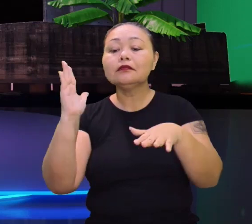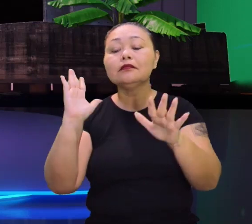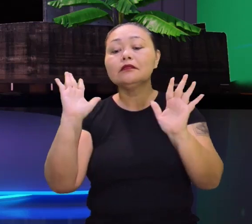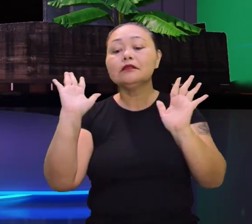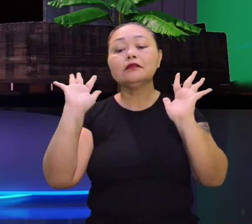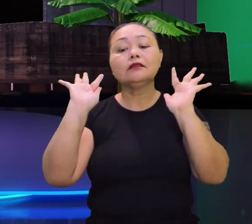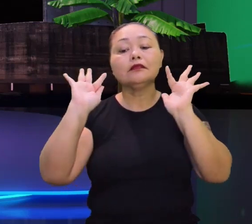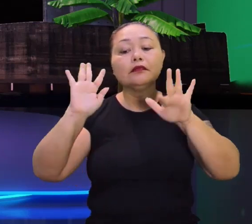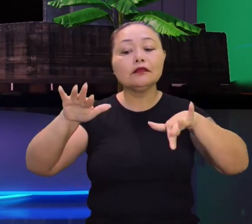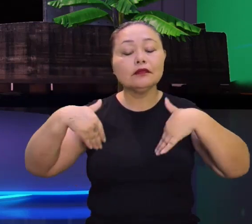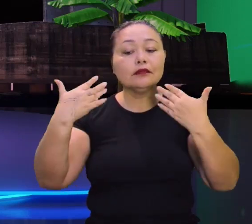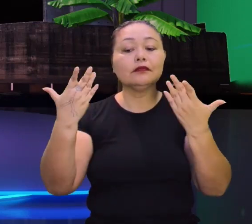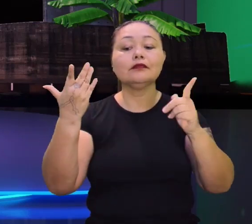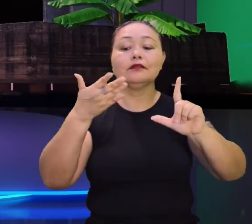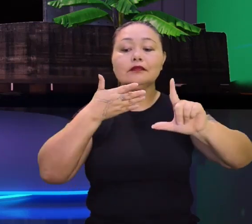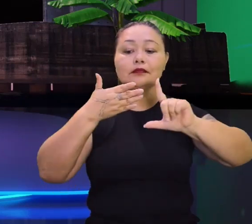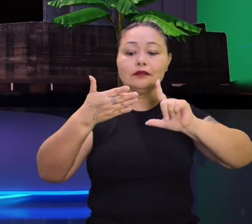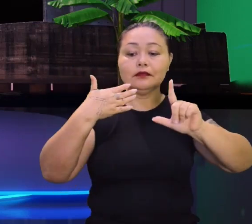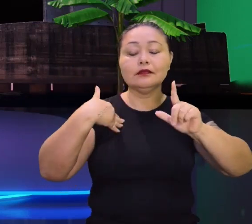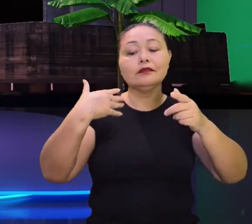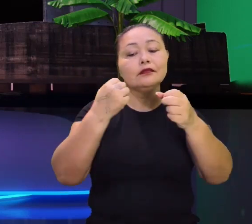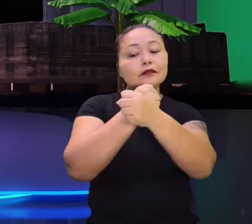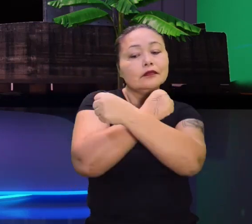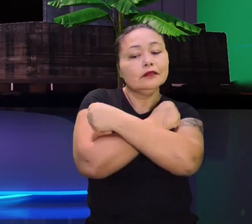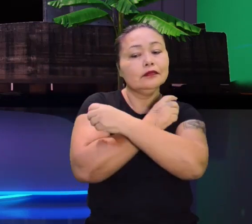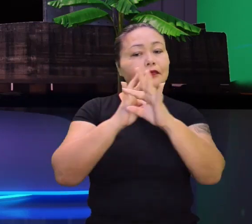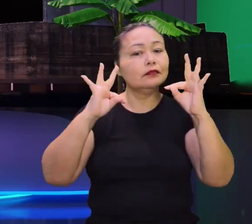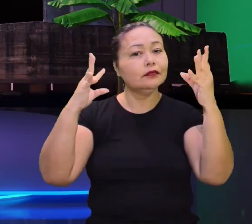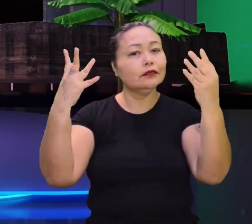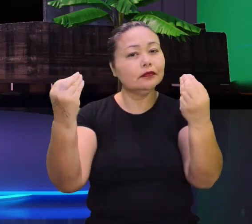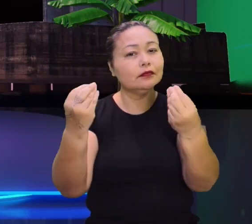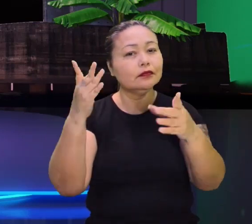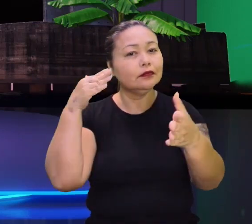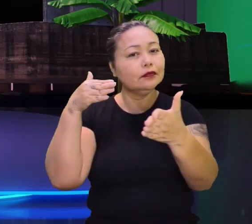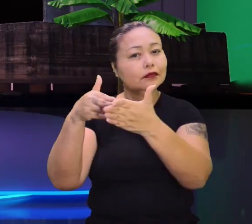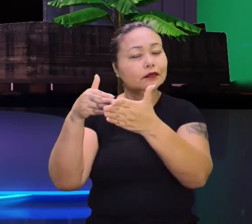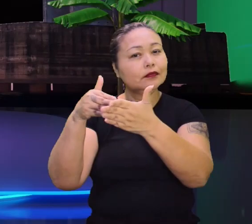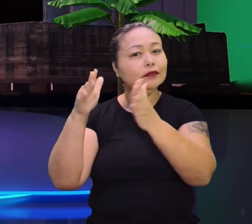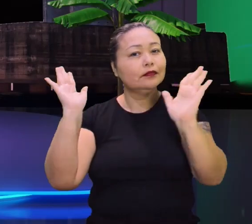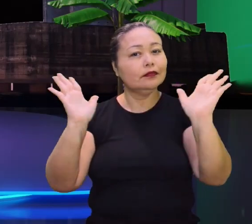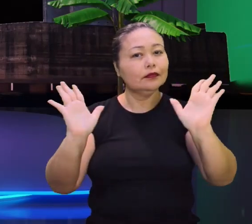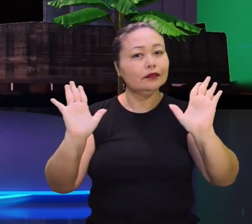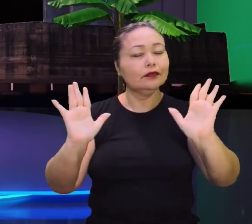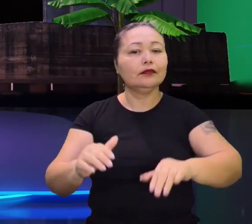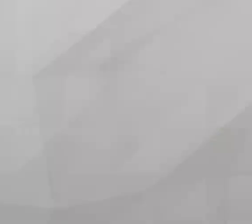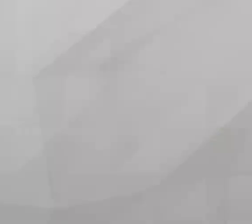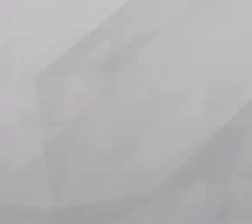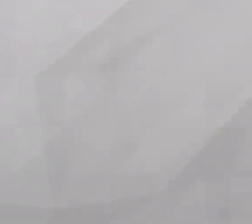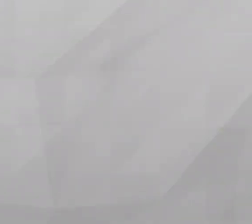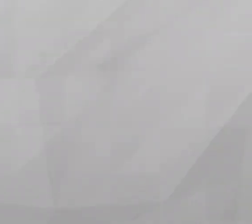mais um fim de teleaula. Mandamos um abraço a todos vocês e até a próxima. Tchau.